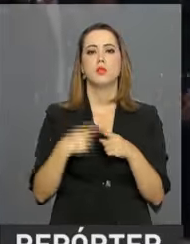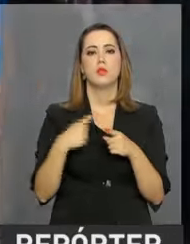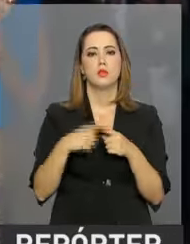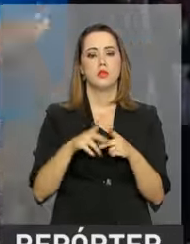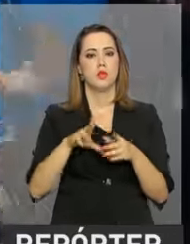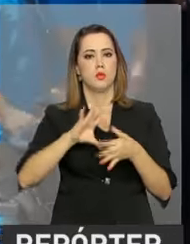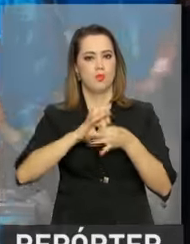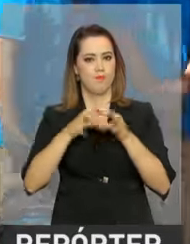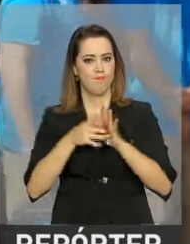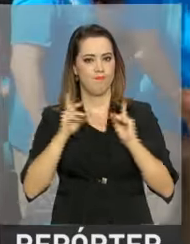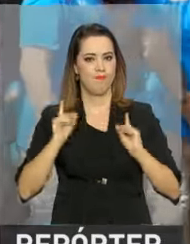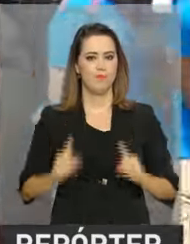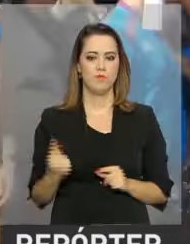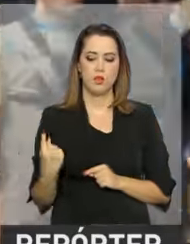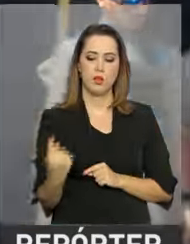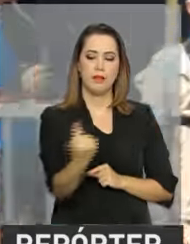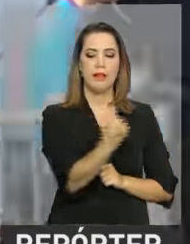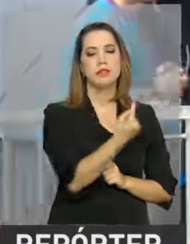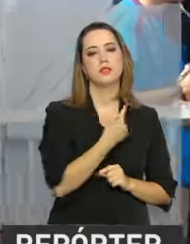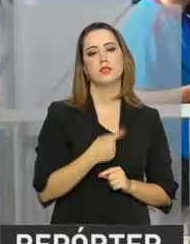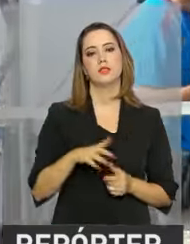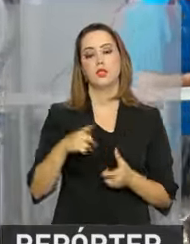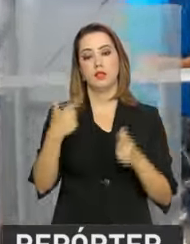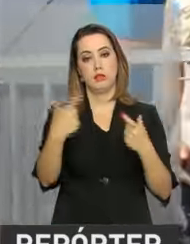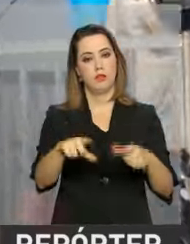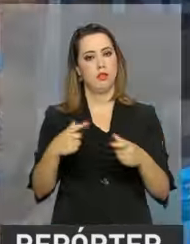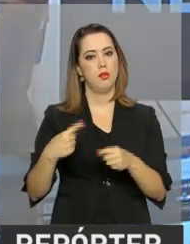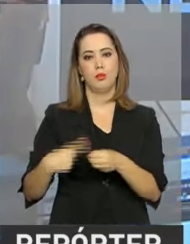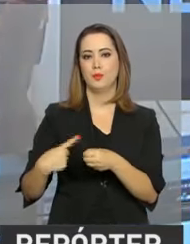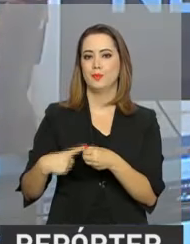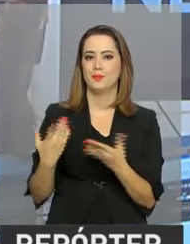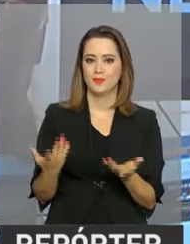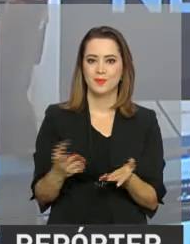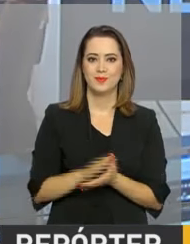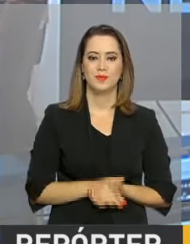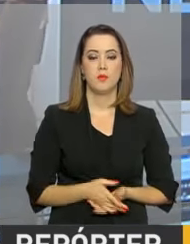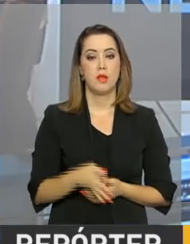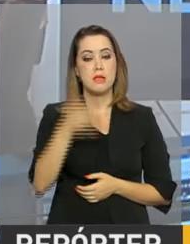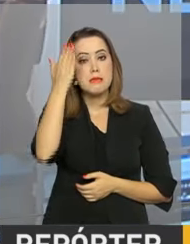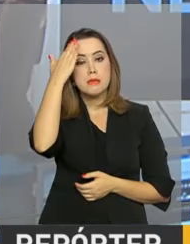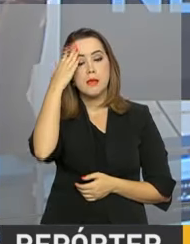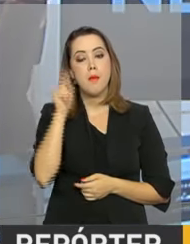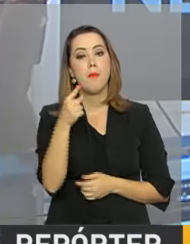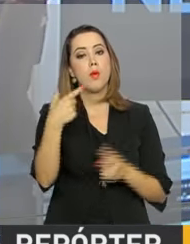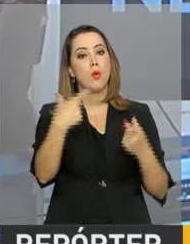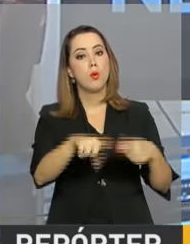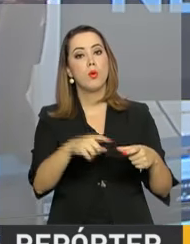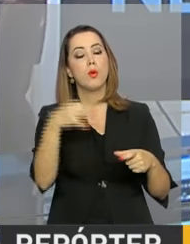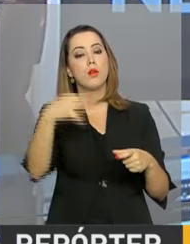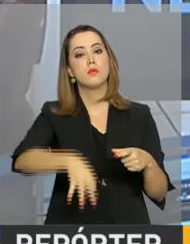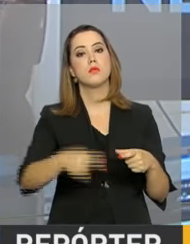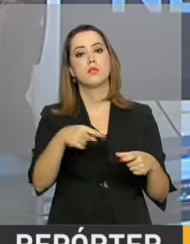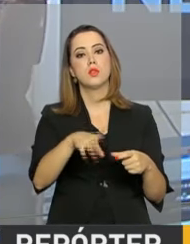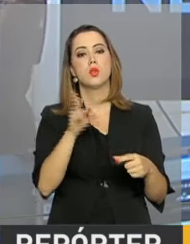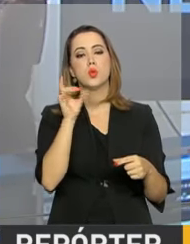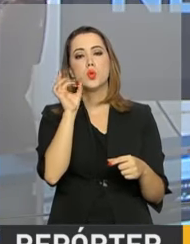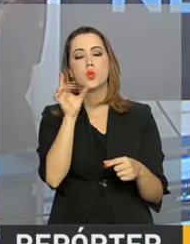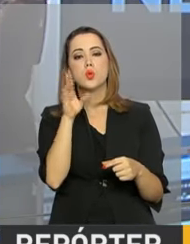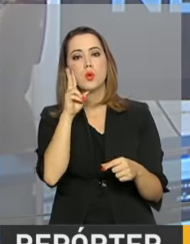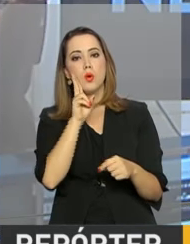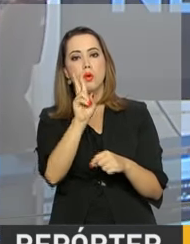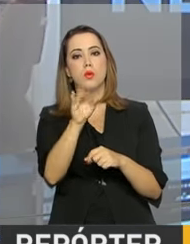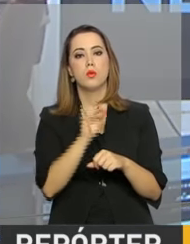paralímpico em cada cidade em que a tocha vai passar para saber o roteiro completo da Tocha basta acessar a